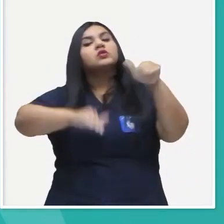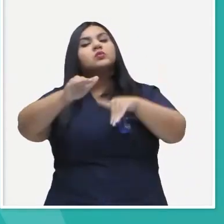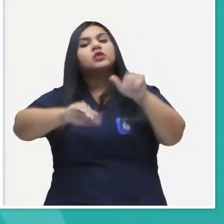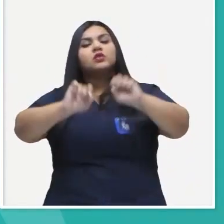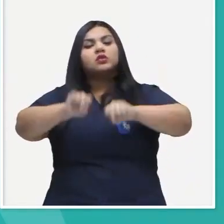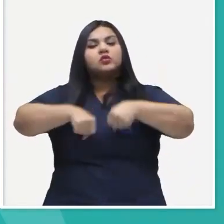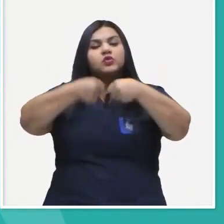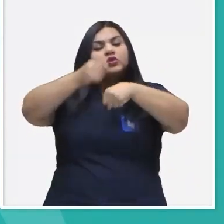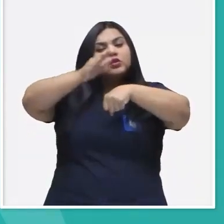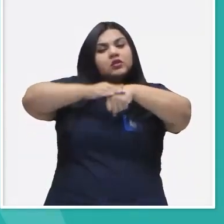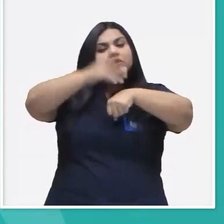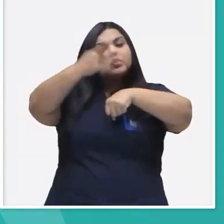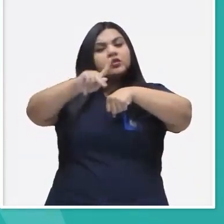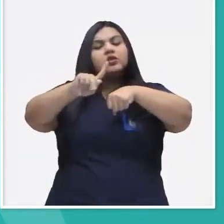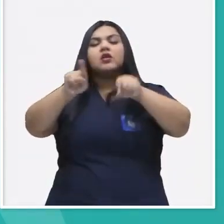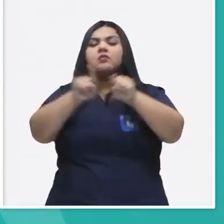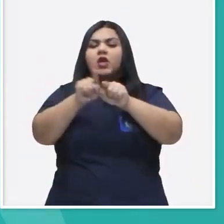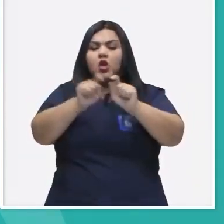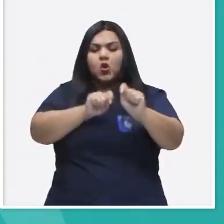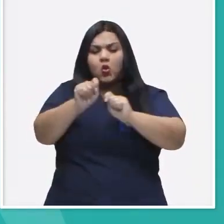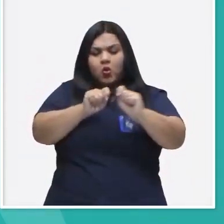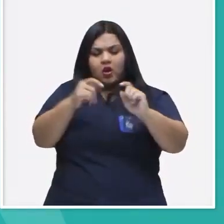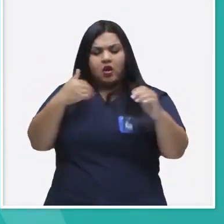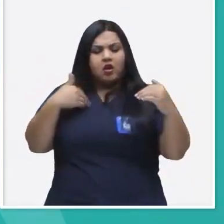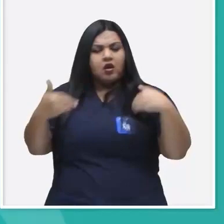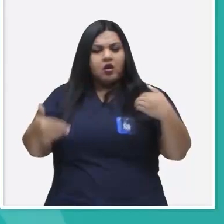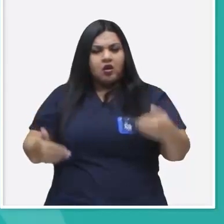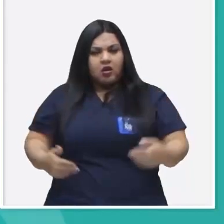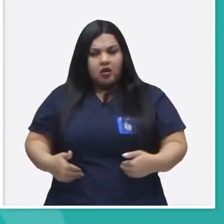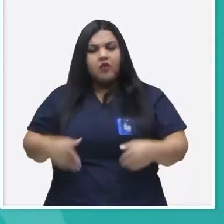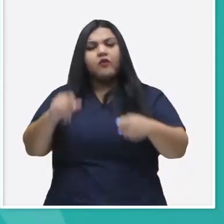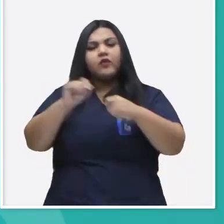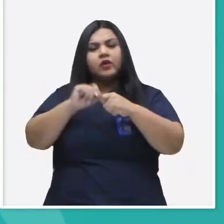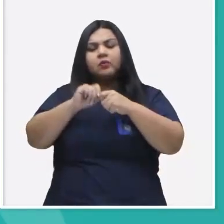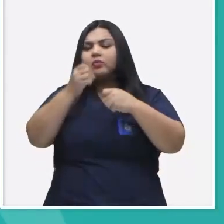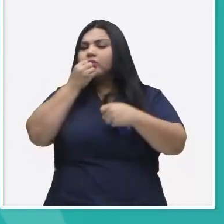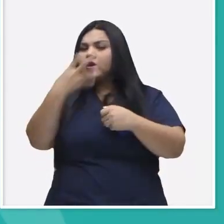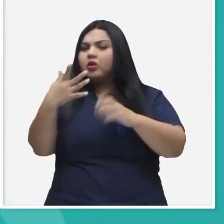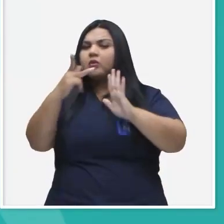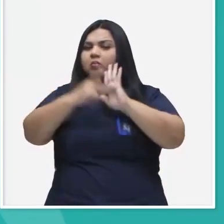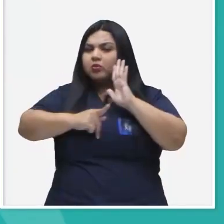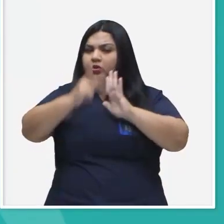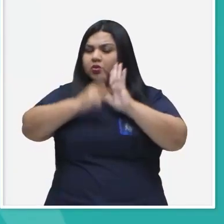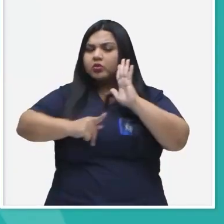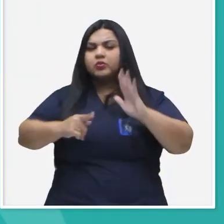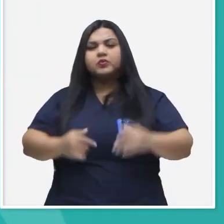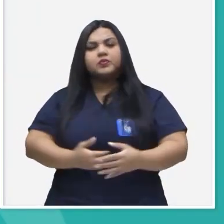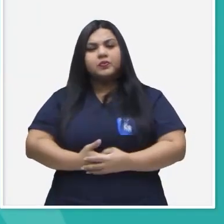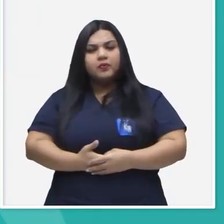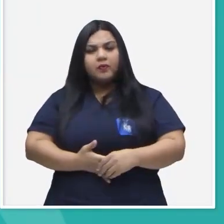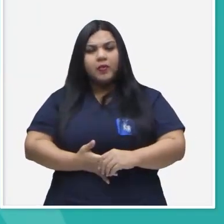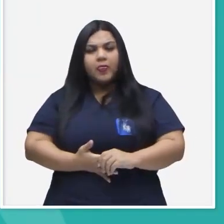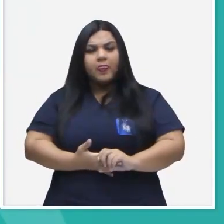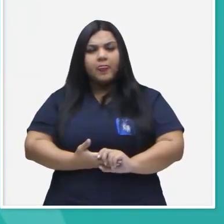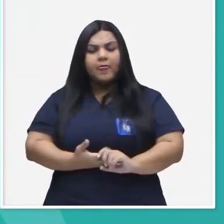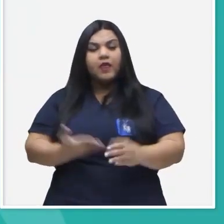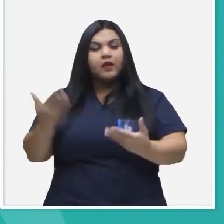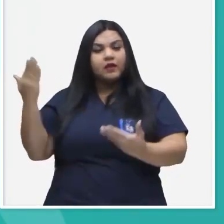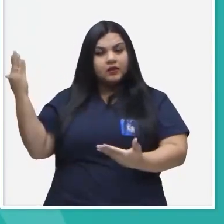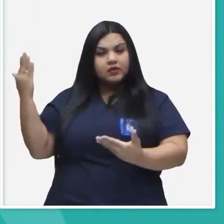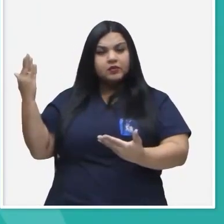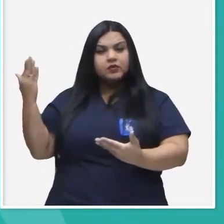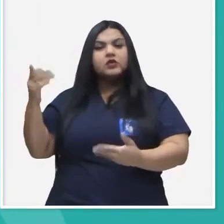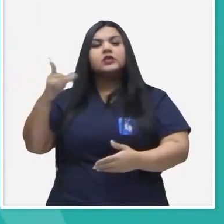esforço dela e do domínio corporal para que ela faça uma boa prova, como vocês estão vendo. Prosseguindo,